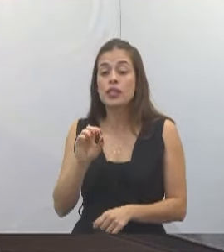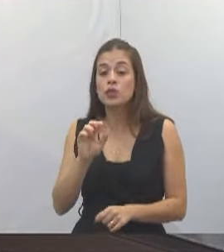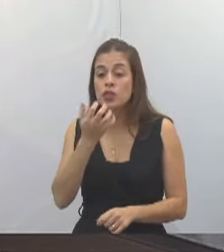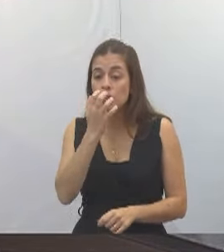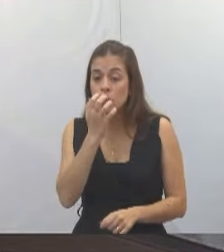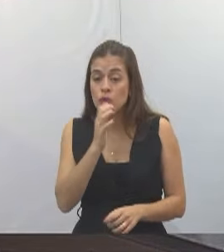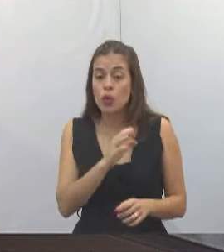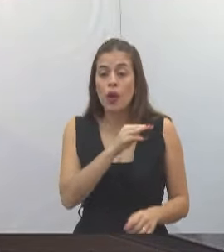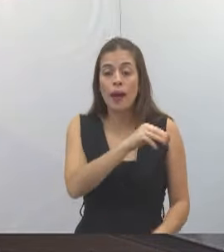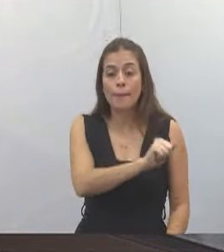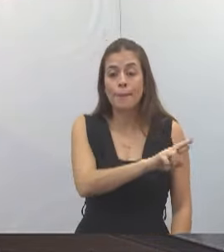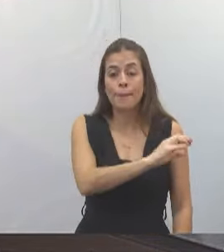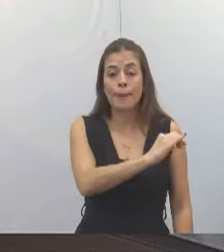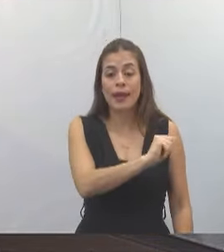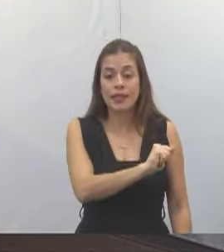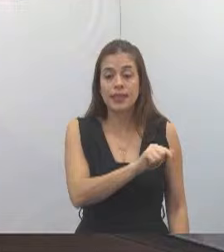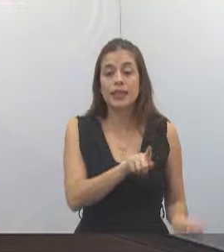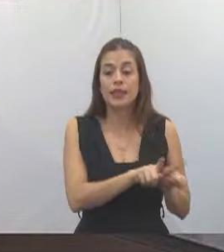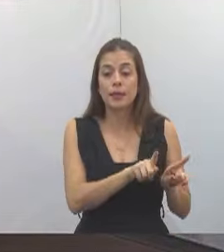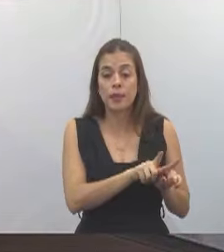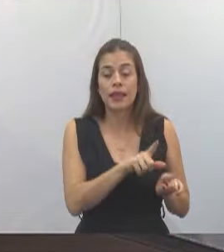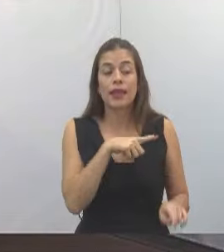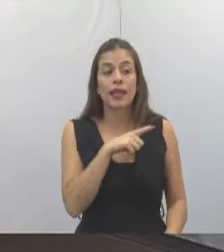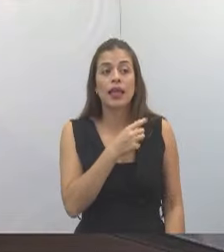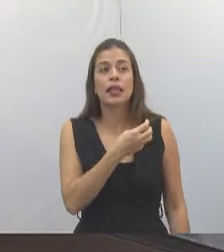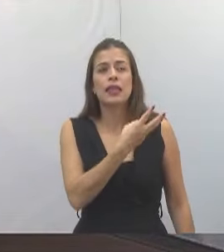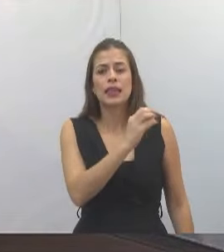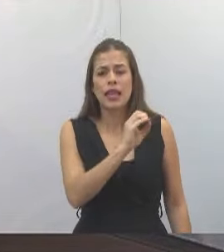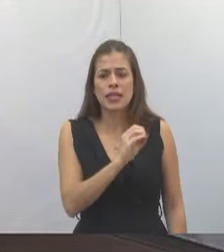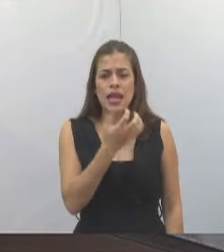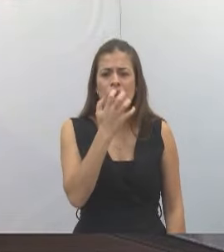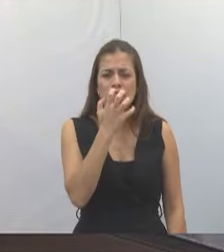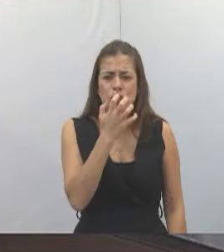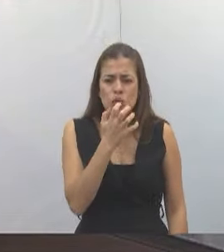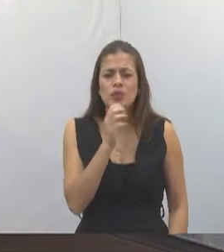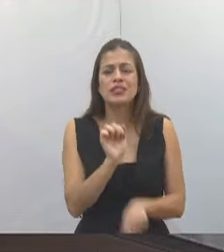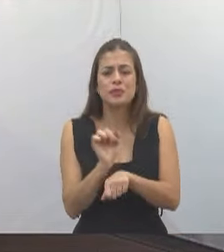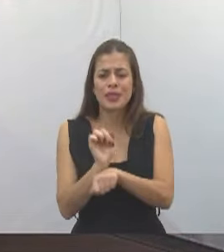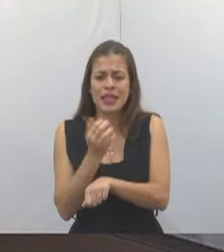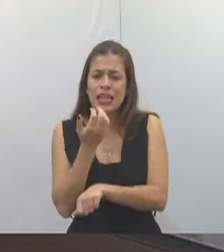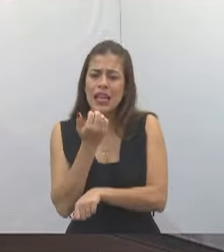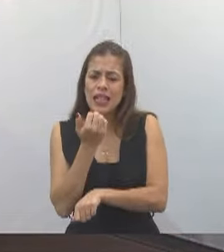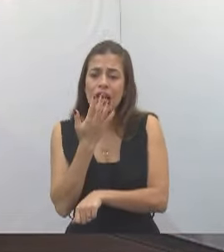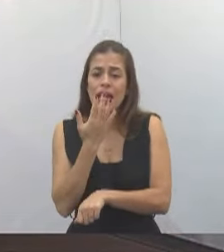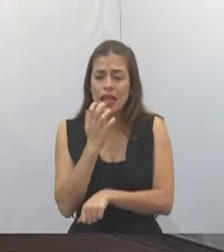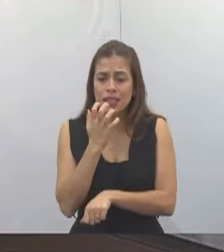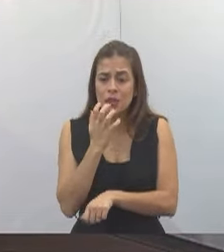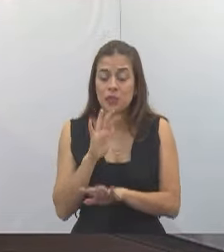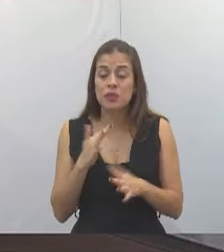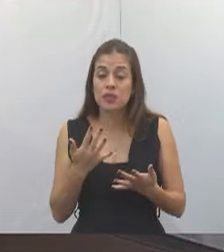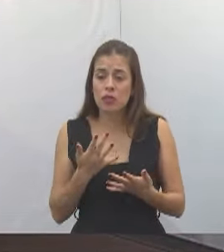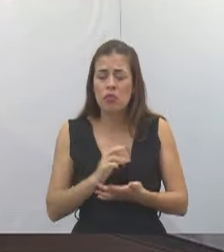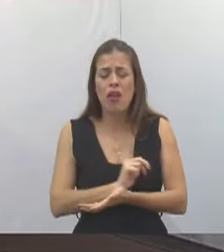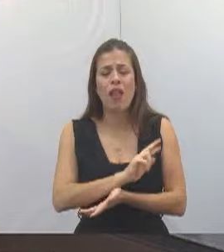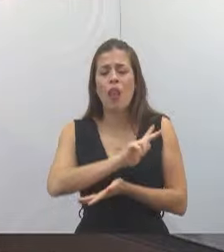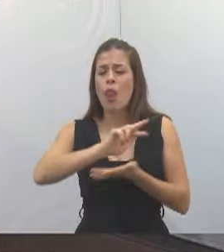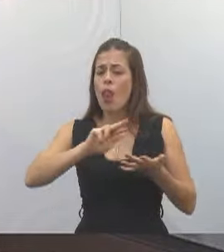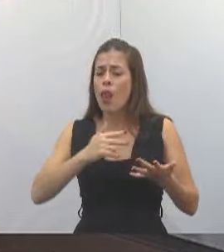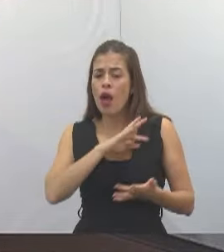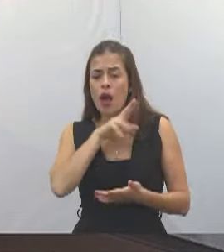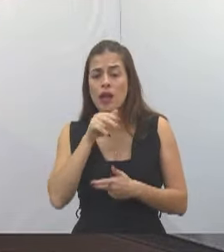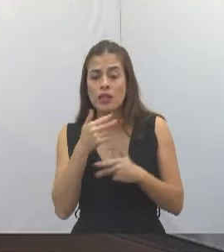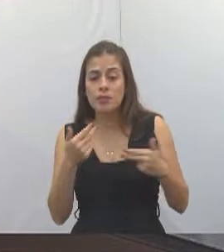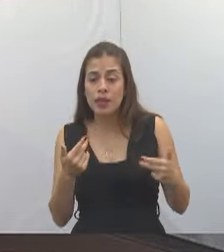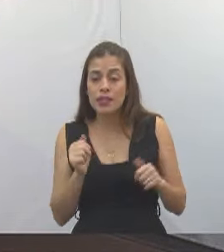tem em torno de 300 cachorros, que também está esperando a ração. Então, são vários animais aguardando a ração, que não foi